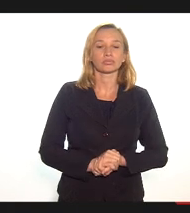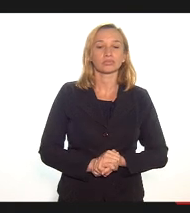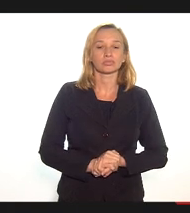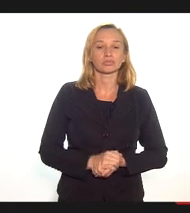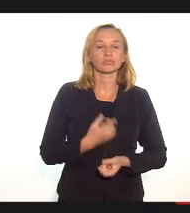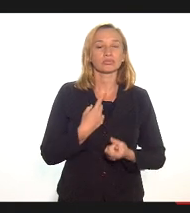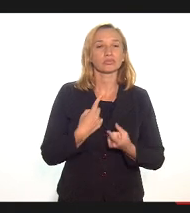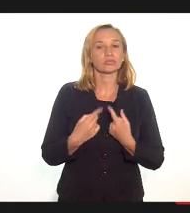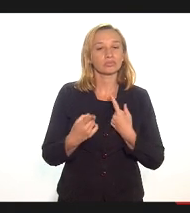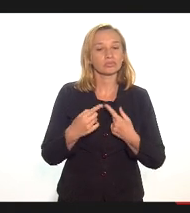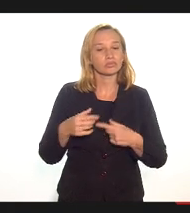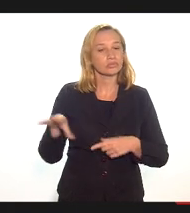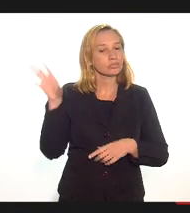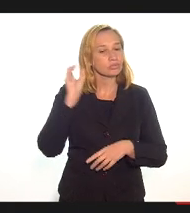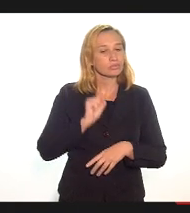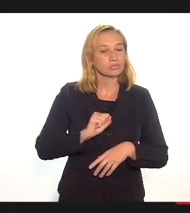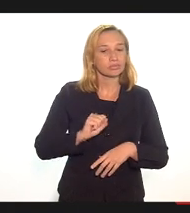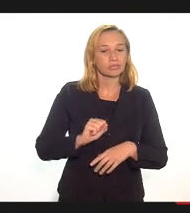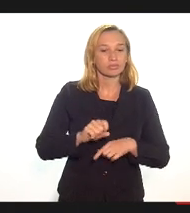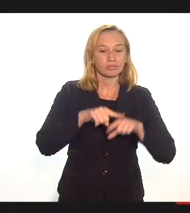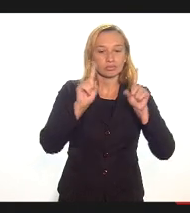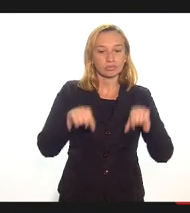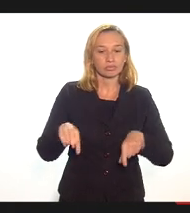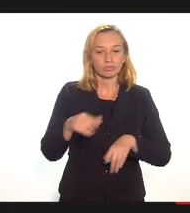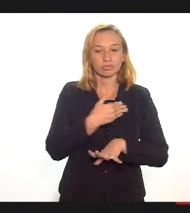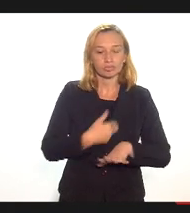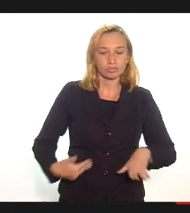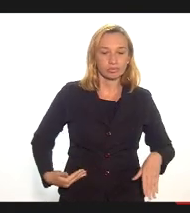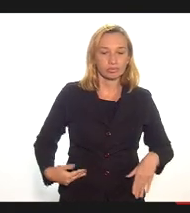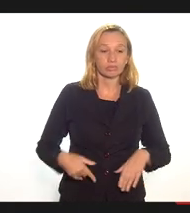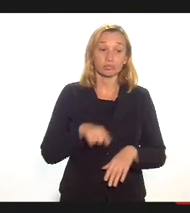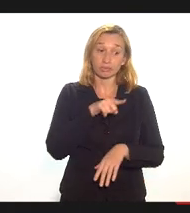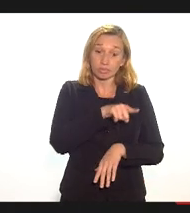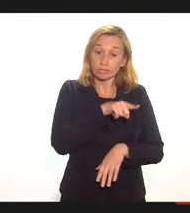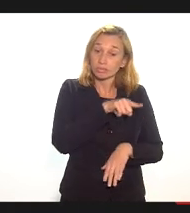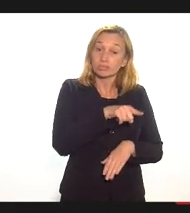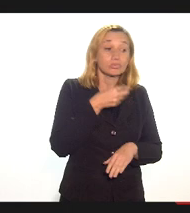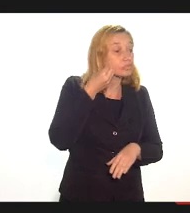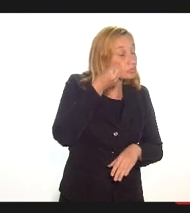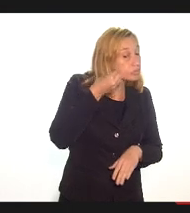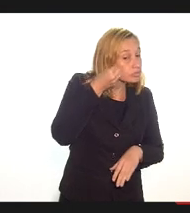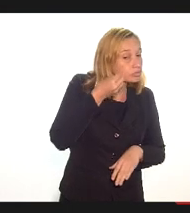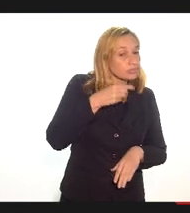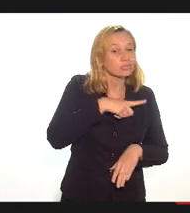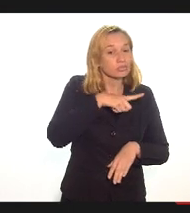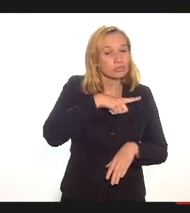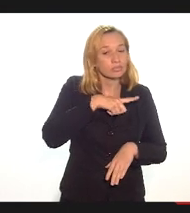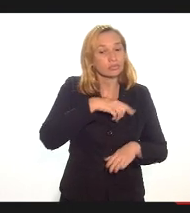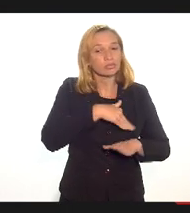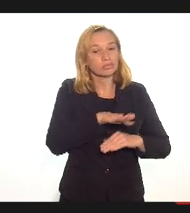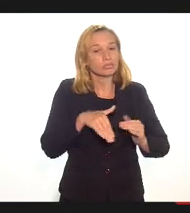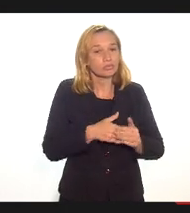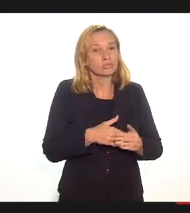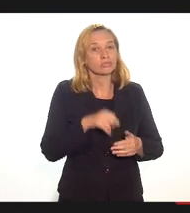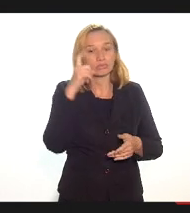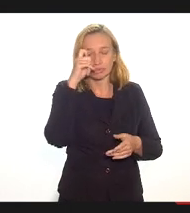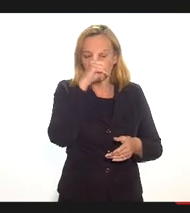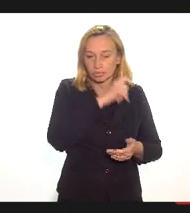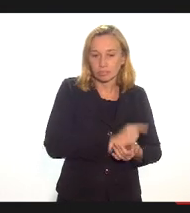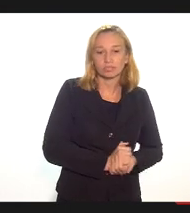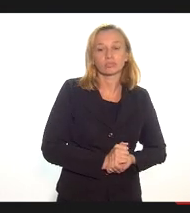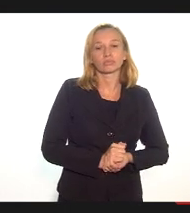de escutar os trabalhadores, que é quem está ali na pontinha, vivenciando, né, todas essas